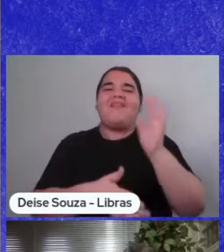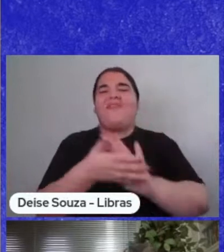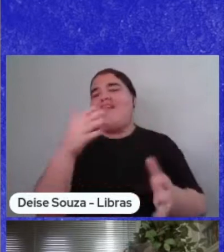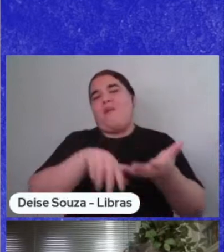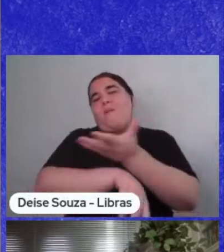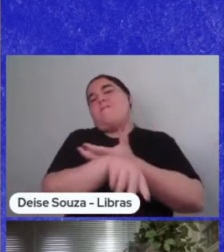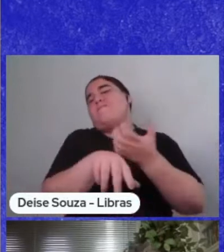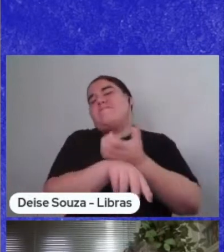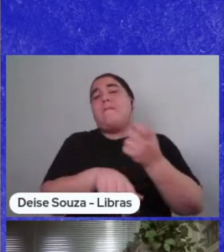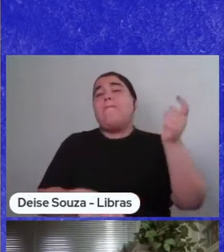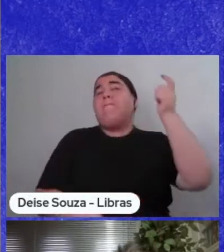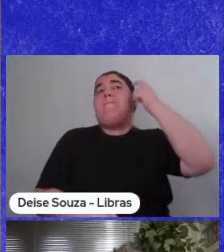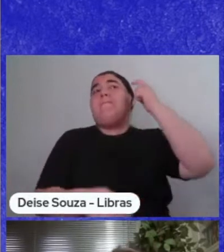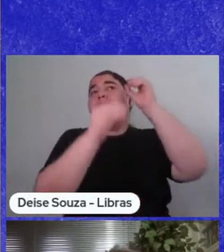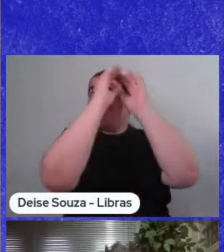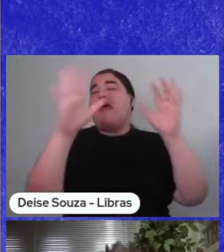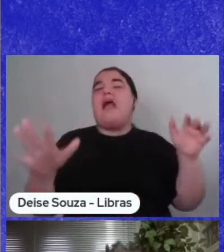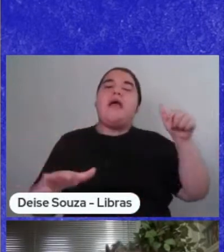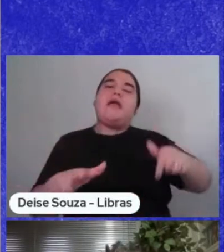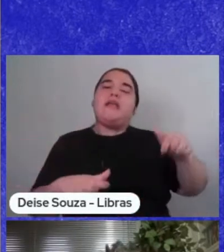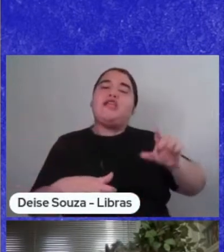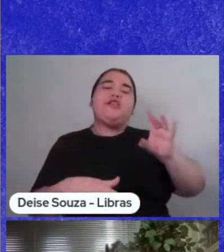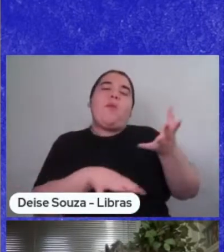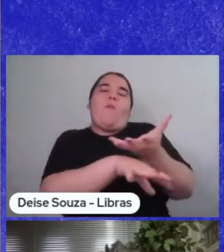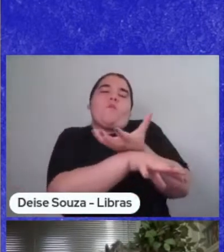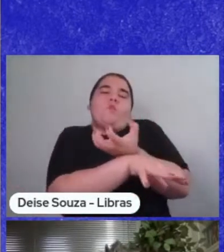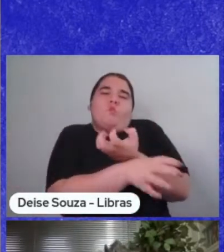acham que o Nordeste é só seca. Mas na Caatinga não tem só